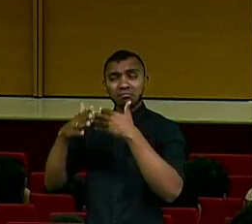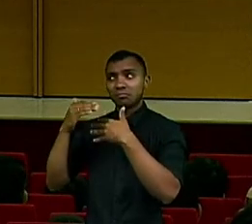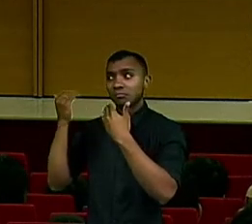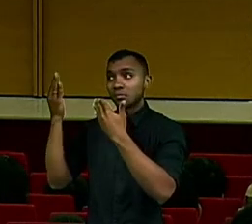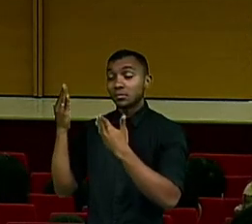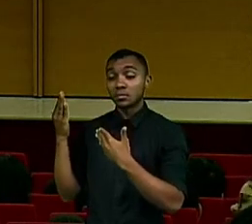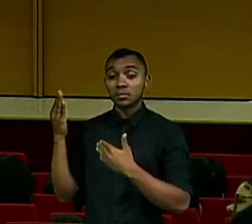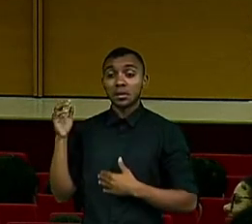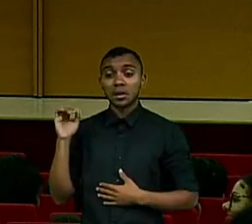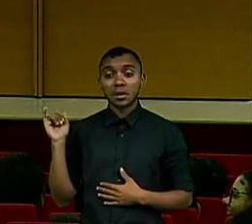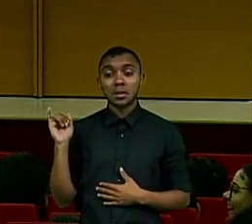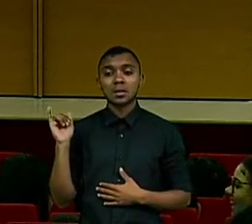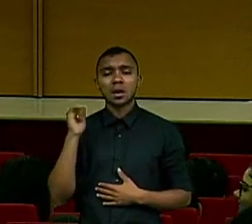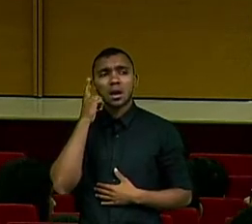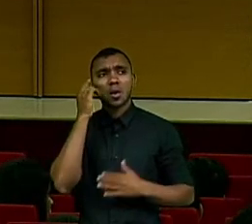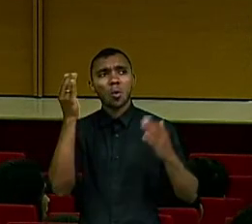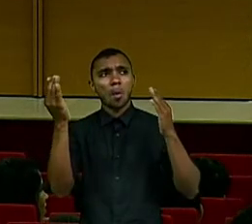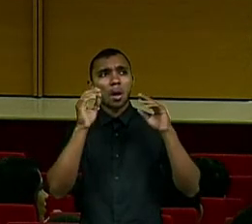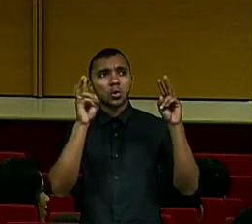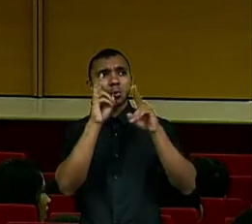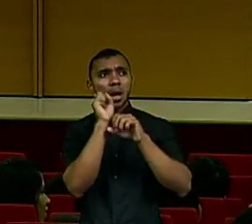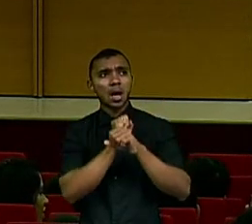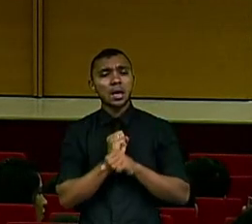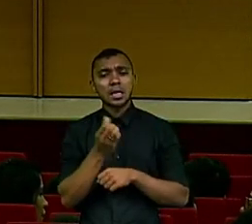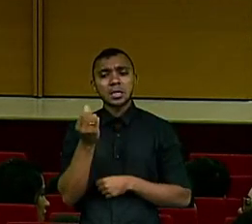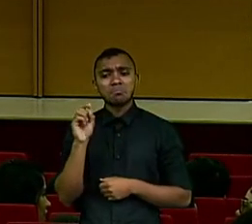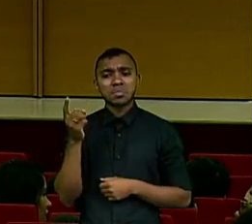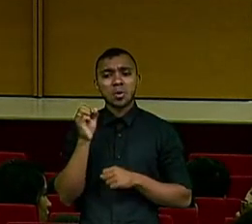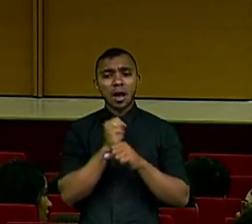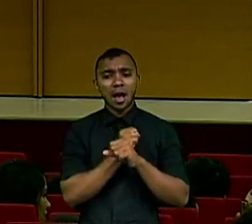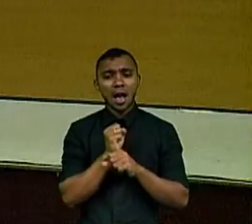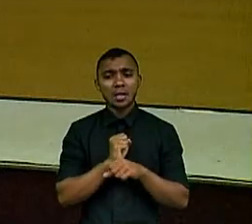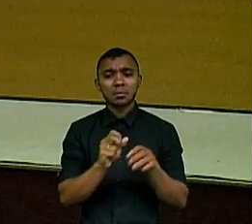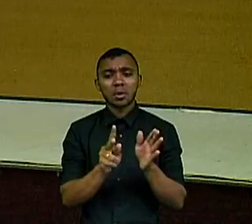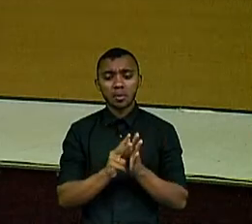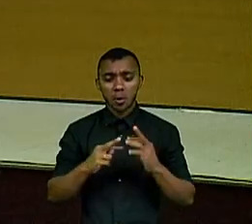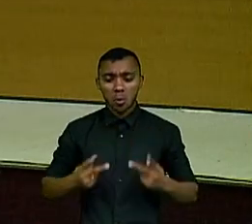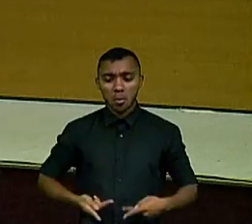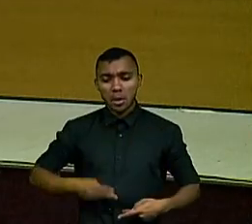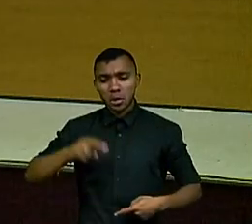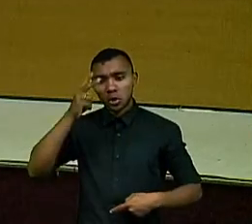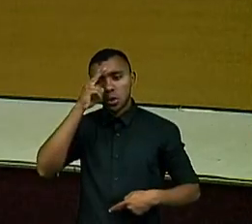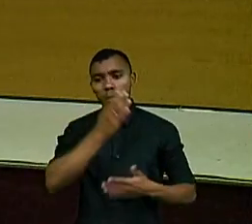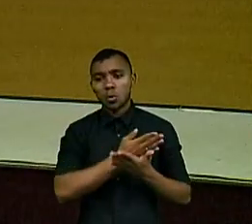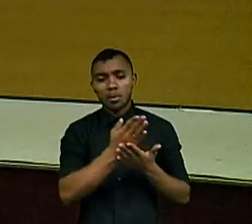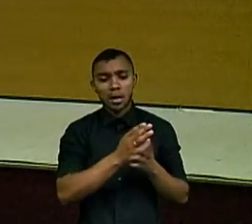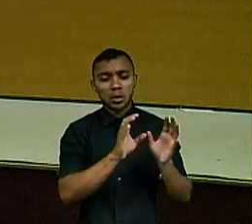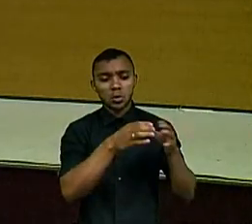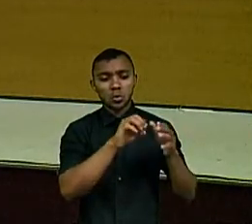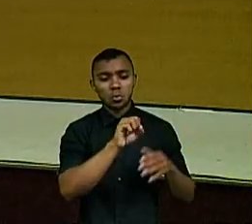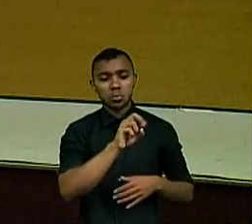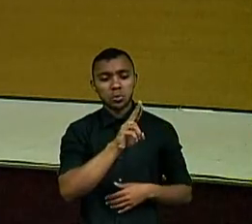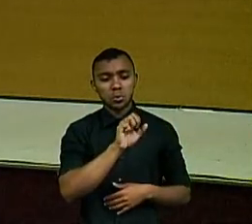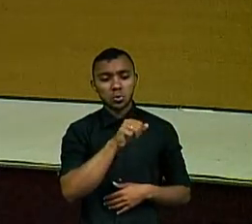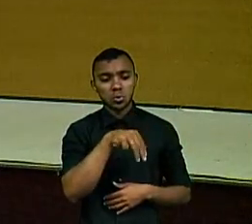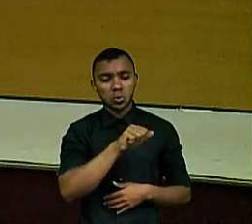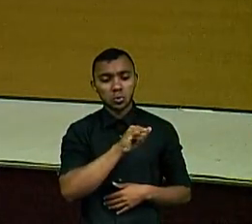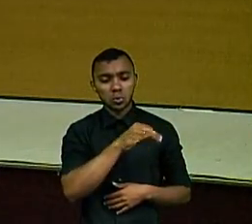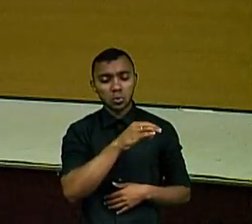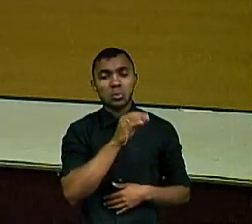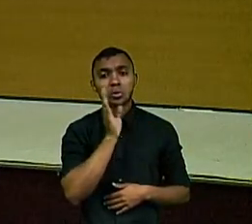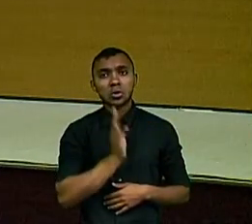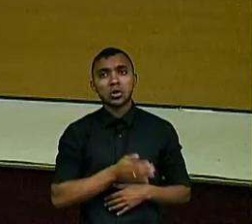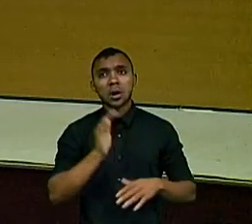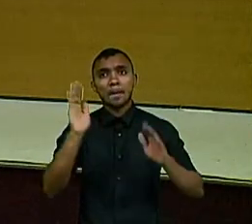assim se você for pegar quase 6 mil anos de história da humanidade desde lá do sumérios Mesopotâmia nós há 200 anos já podemos